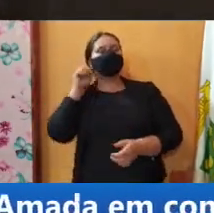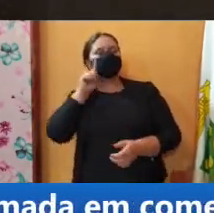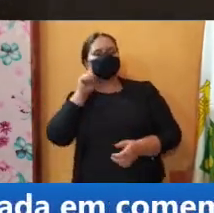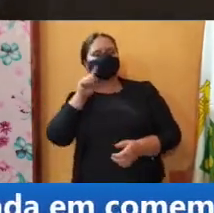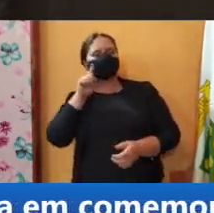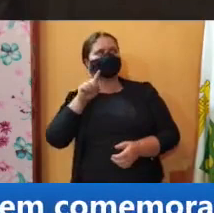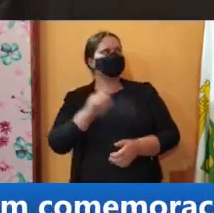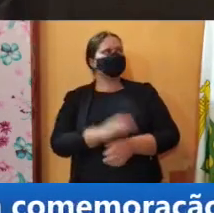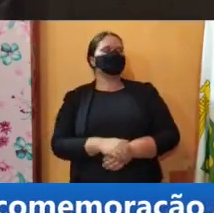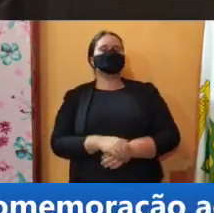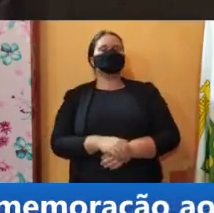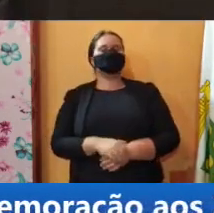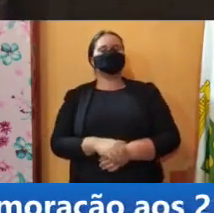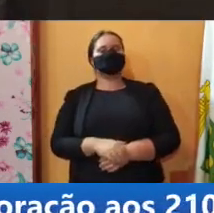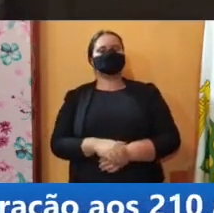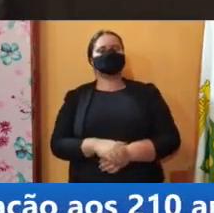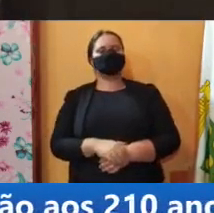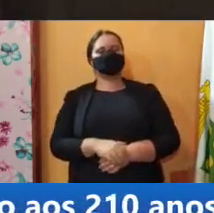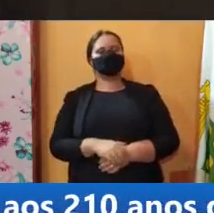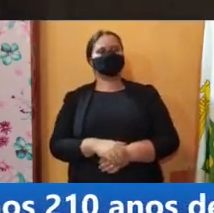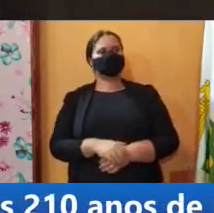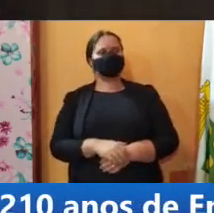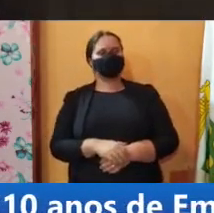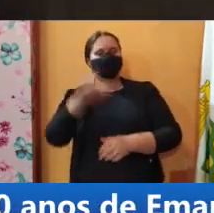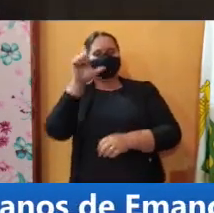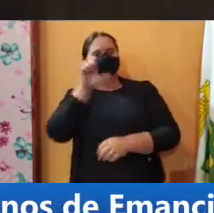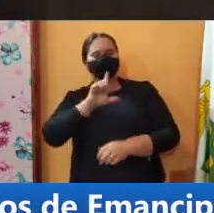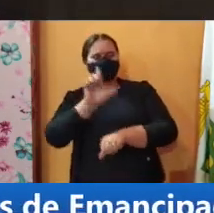Ele é o dono da casa, né? Meu limoeiro.